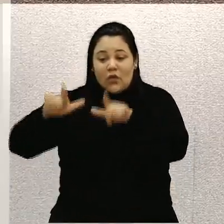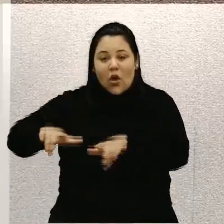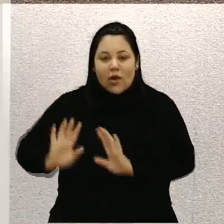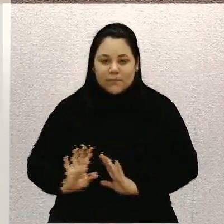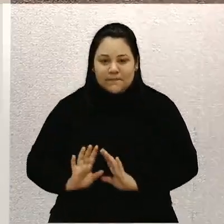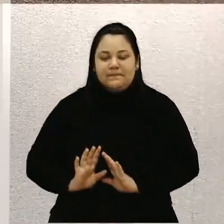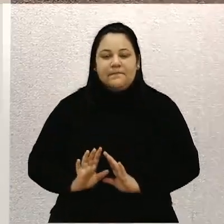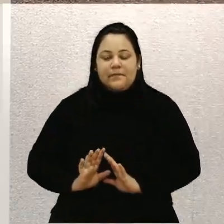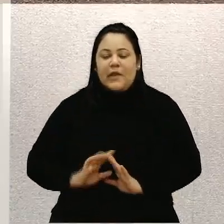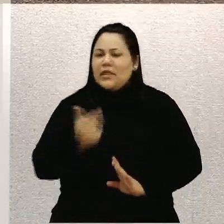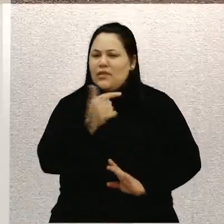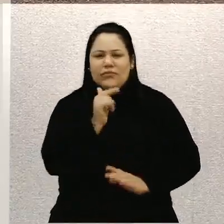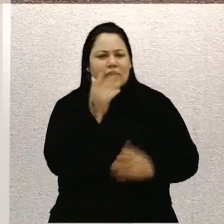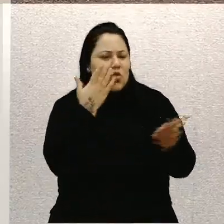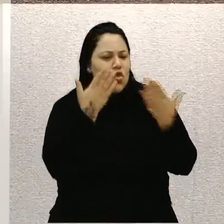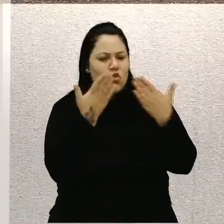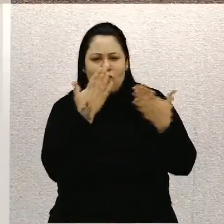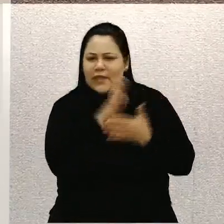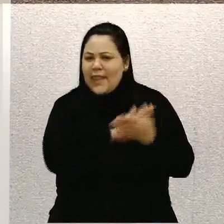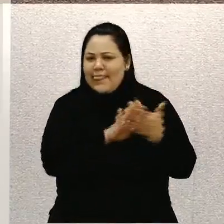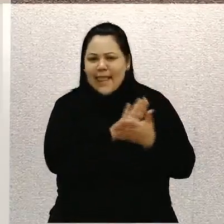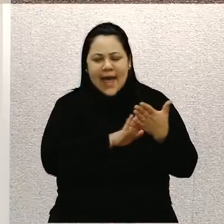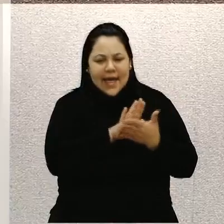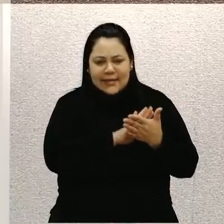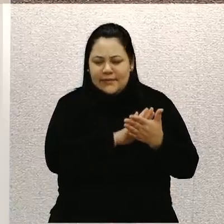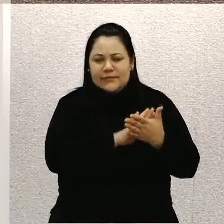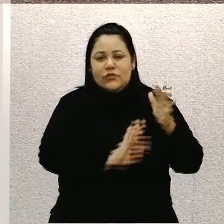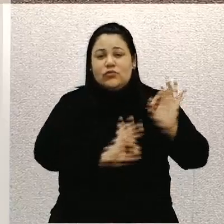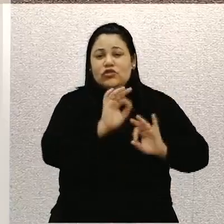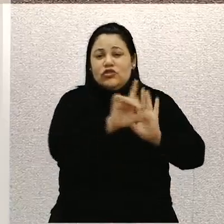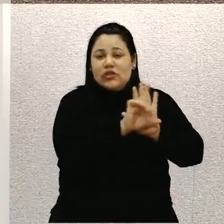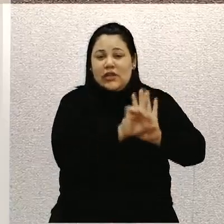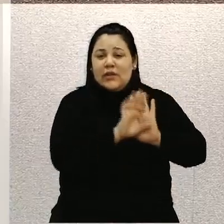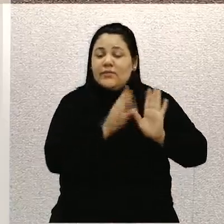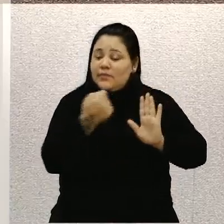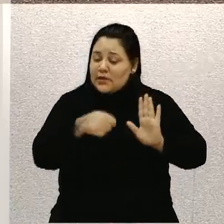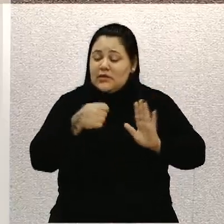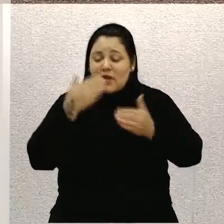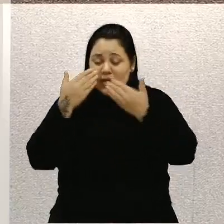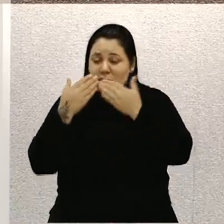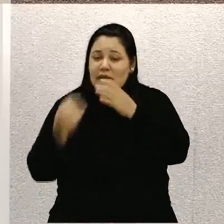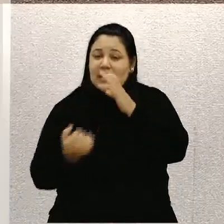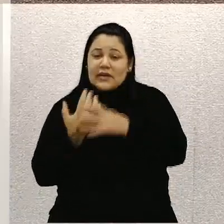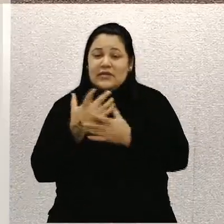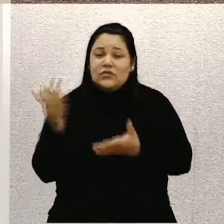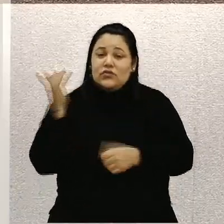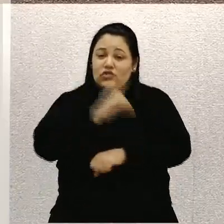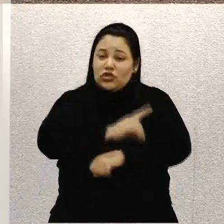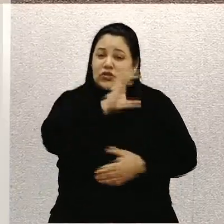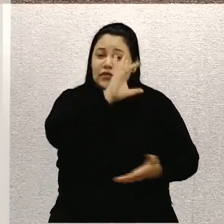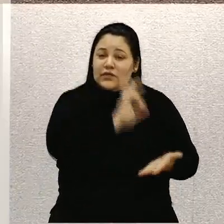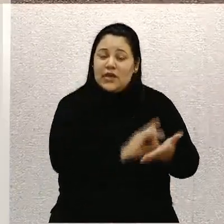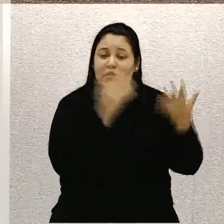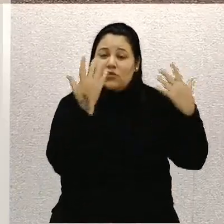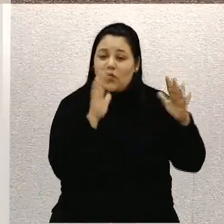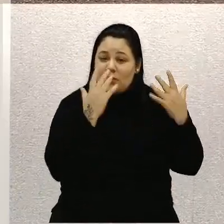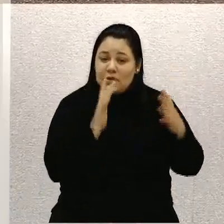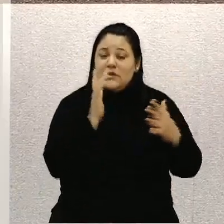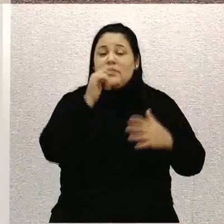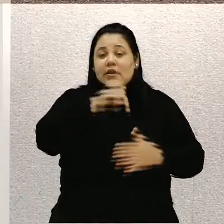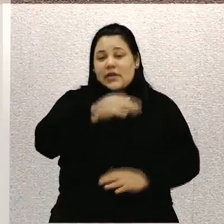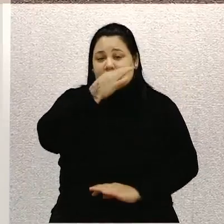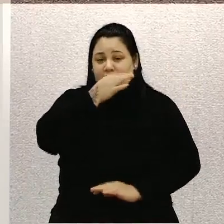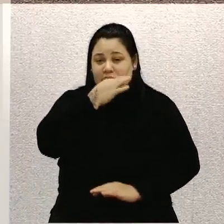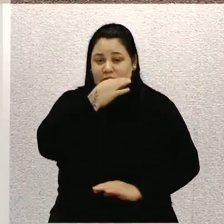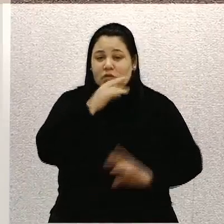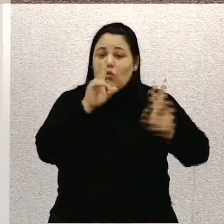não havendo dúvida do ponto de vista material do projeto de lei, deve ser analisada a criação da data comemorativa no município de Caxias do Sul. A